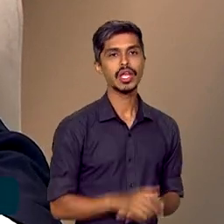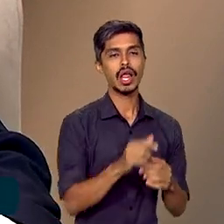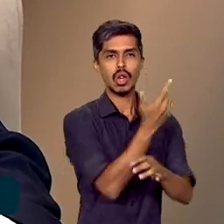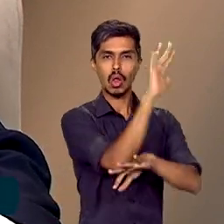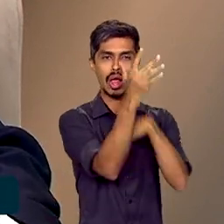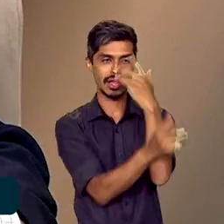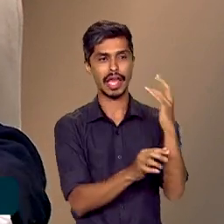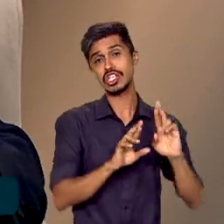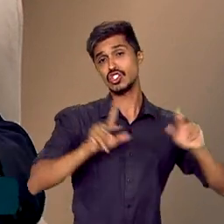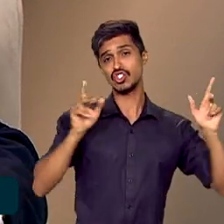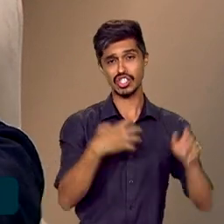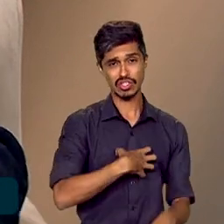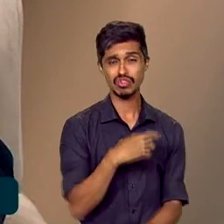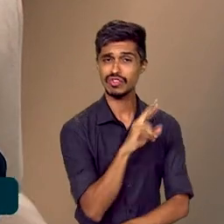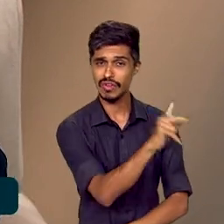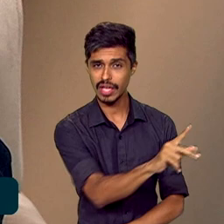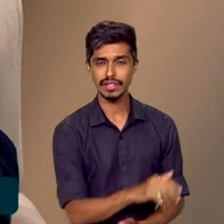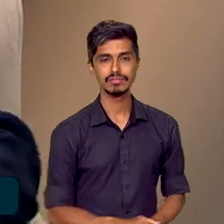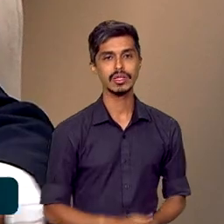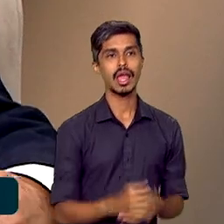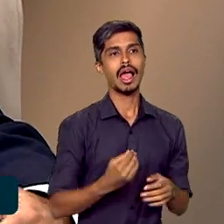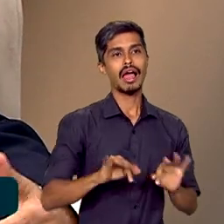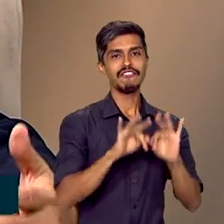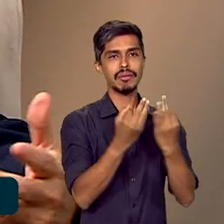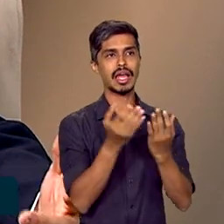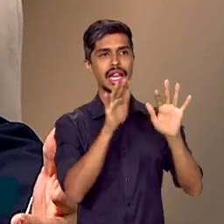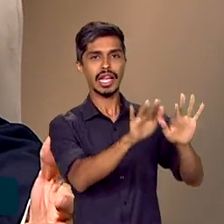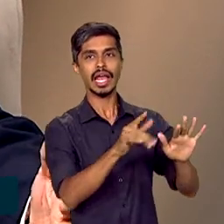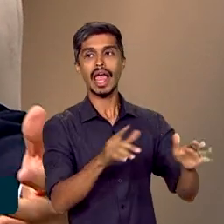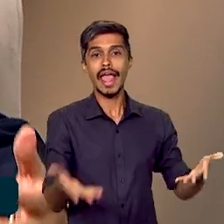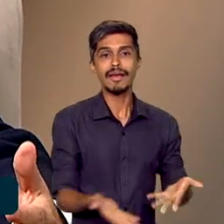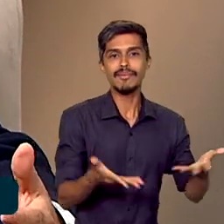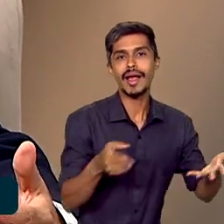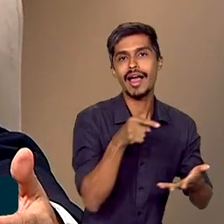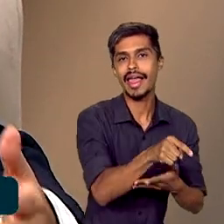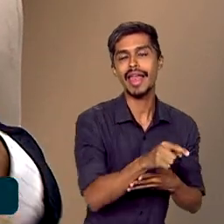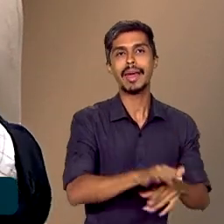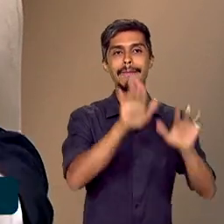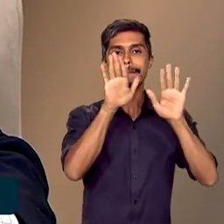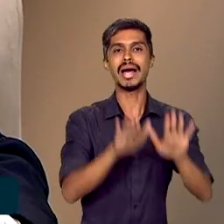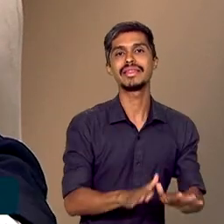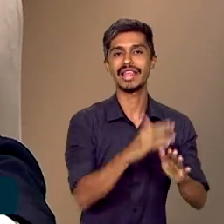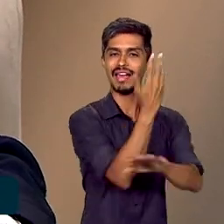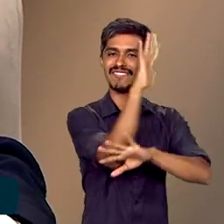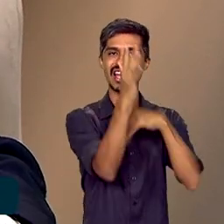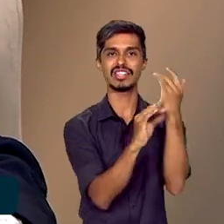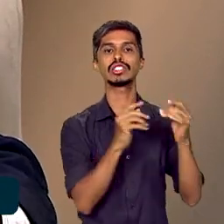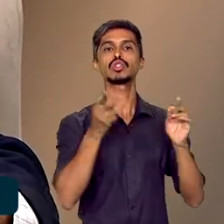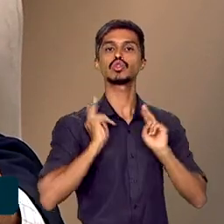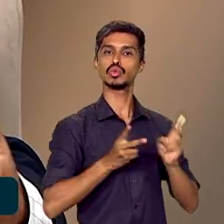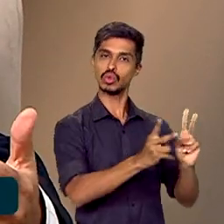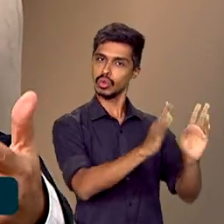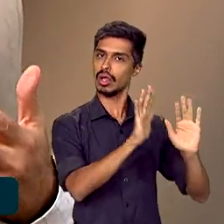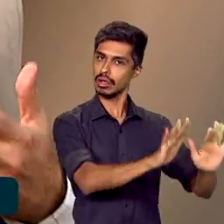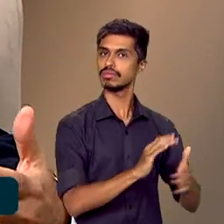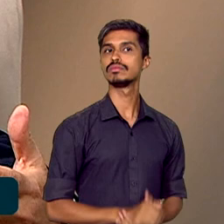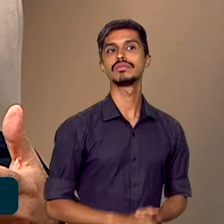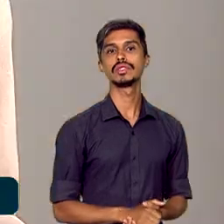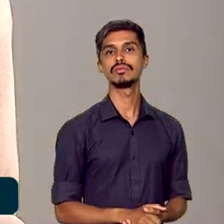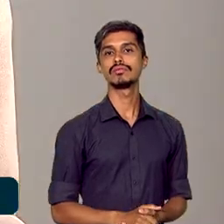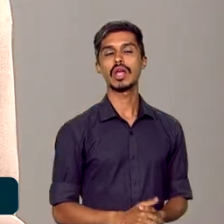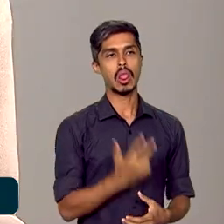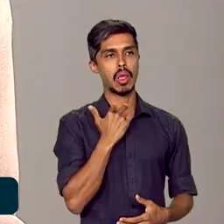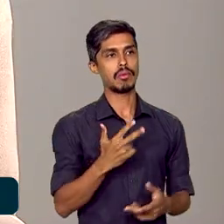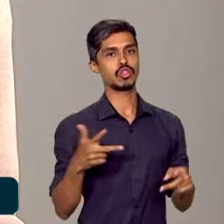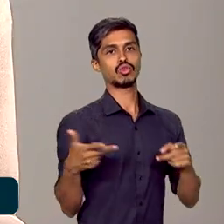ambientalmente diferenciados. As famílias ali assentadas, elas são estimuladas a manter a floresta em pé. Então, com esse